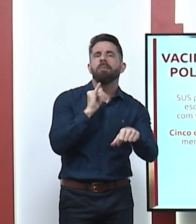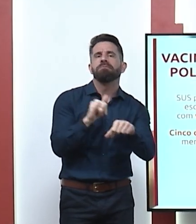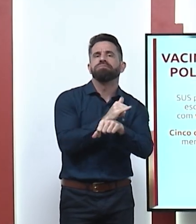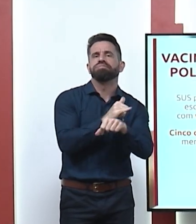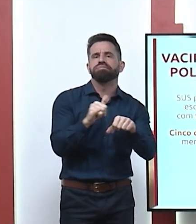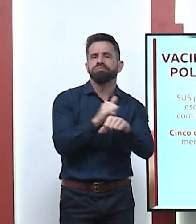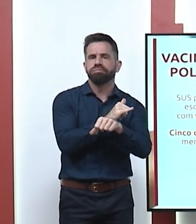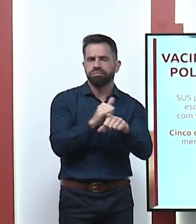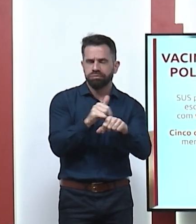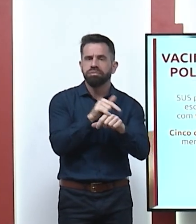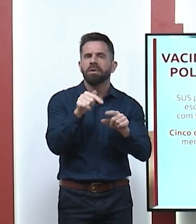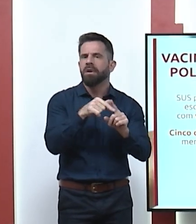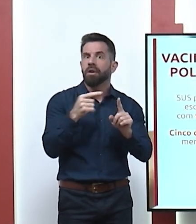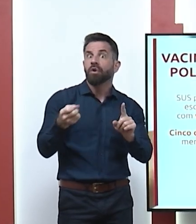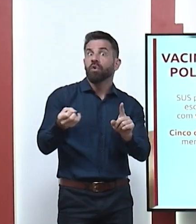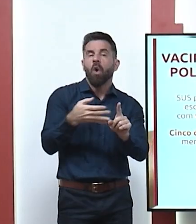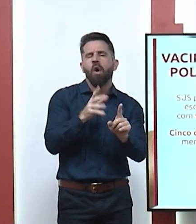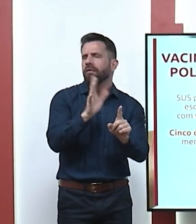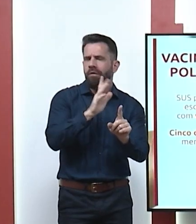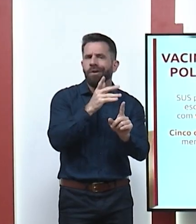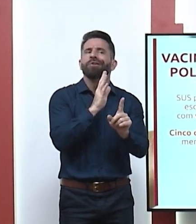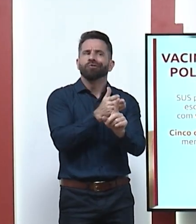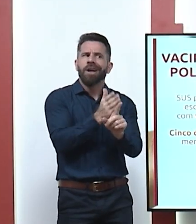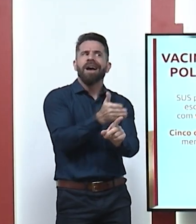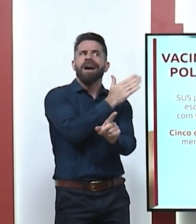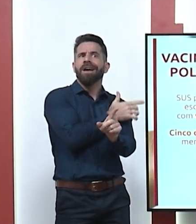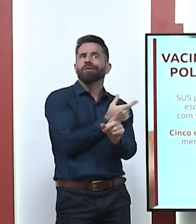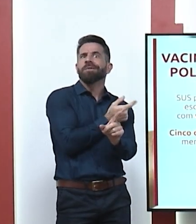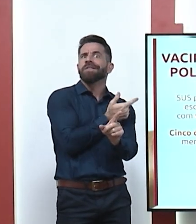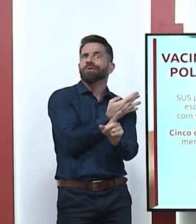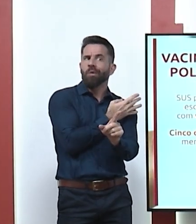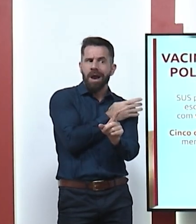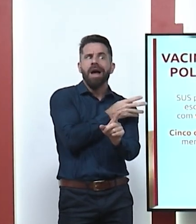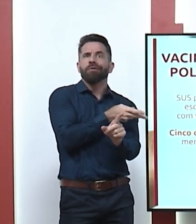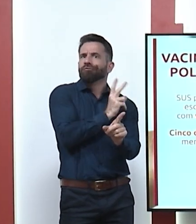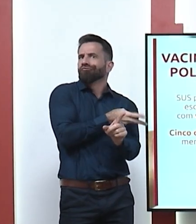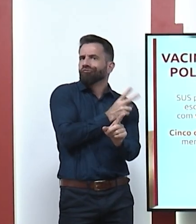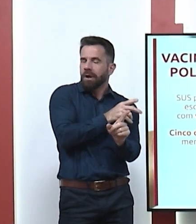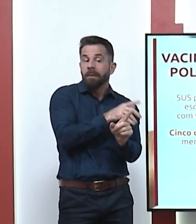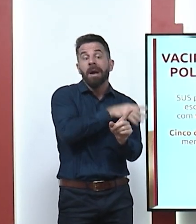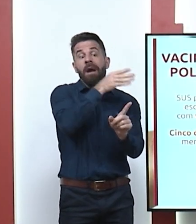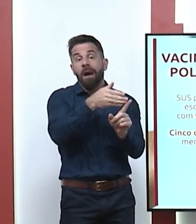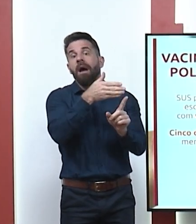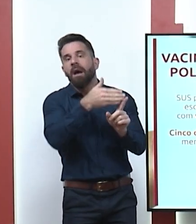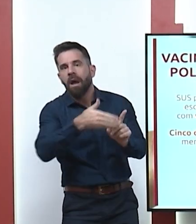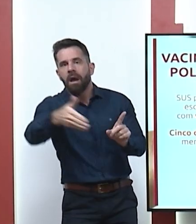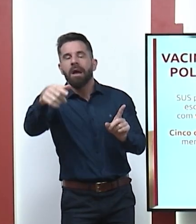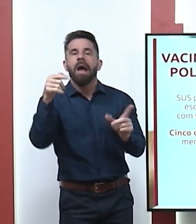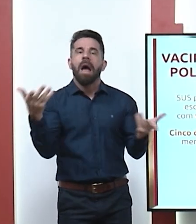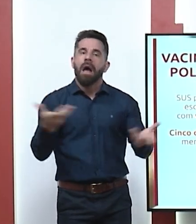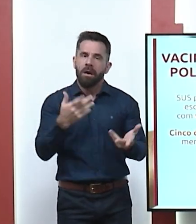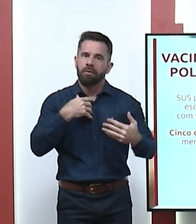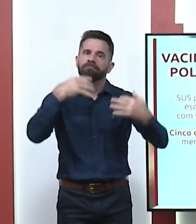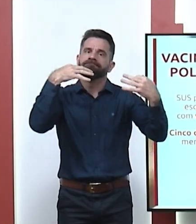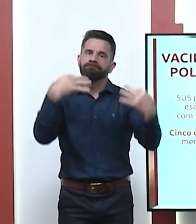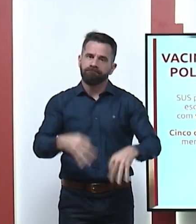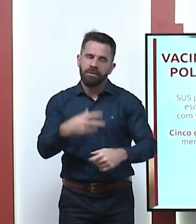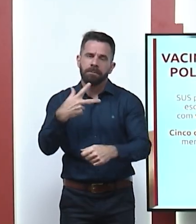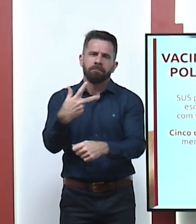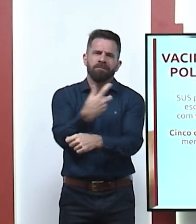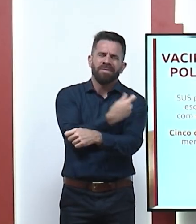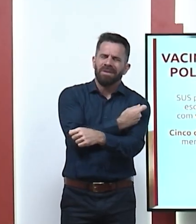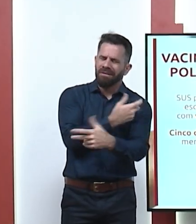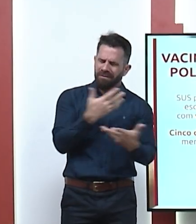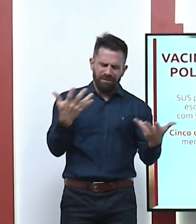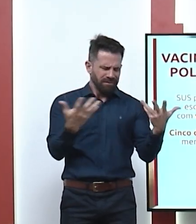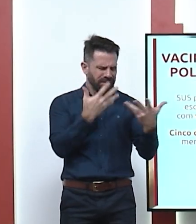até 2024, mas agora exclusivamente com a vacina injetável. Bom, deixa eu explicar por que